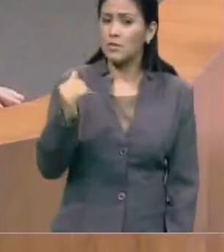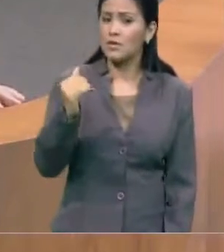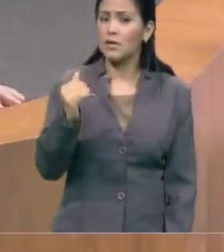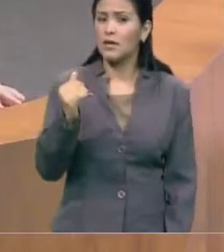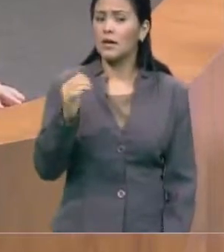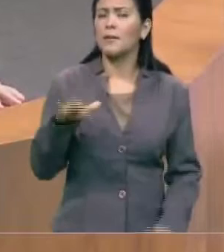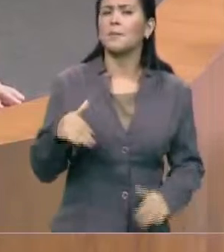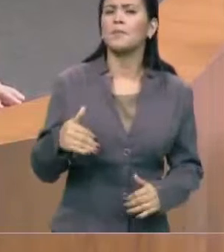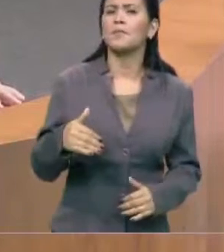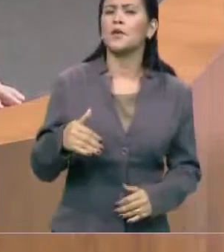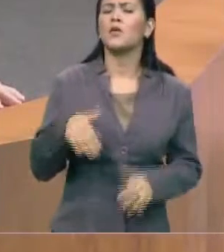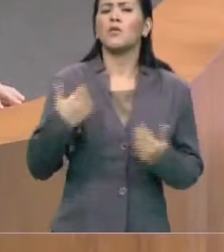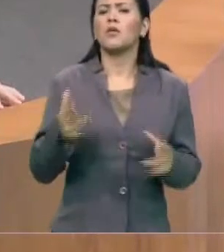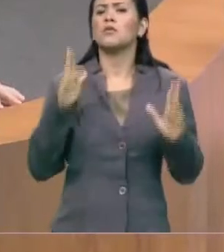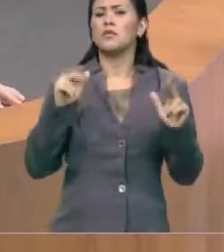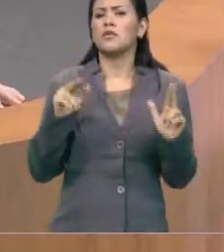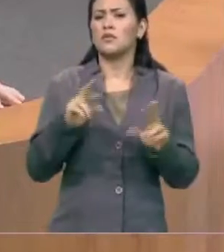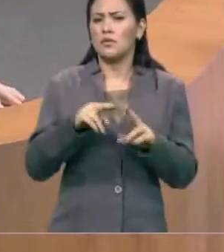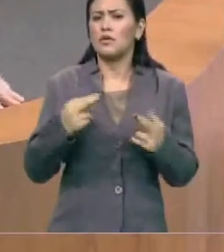os dados.